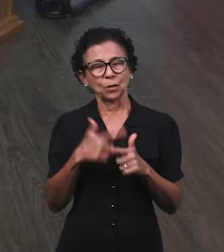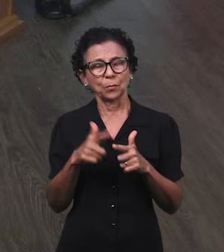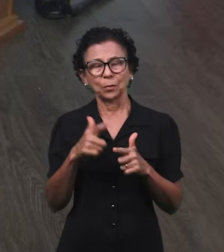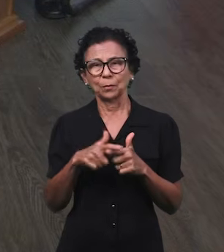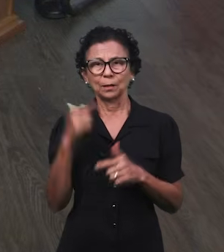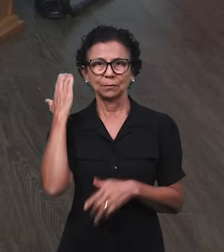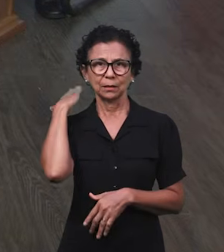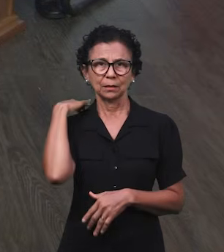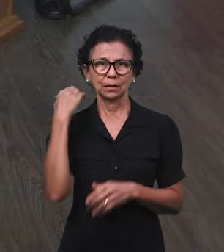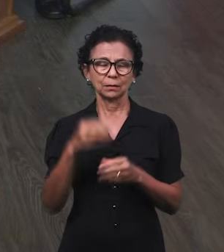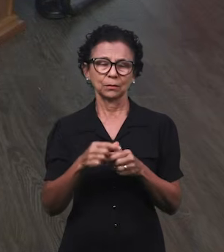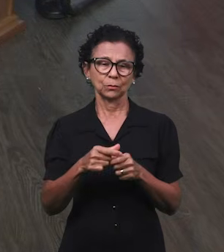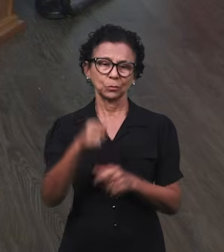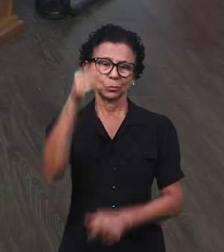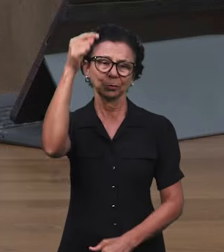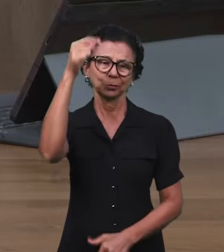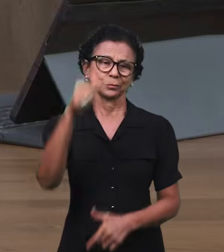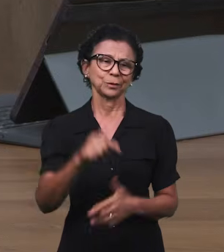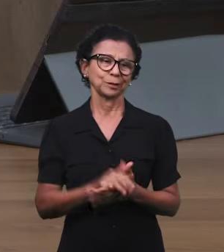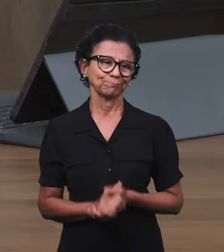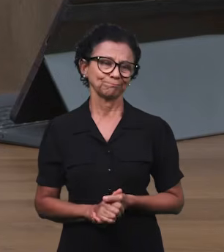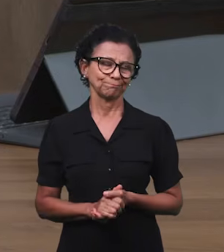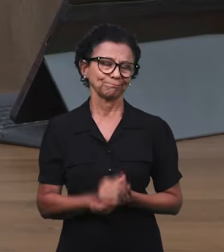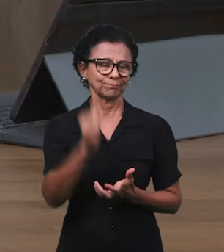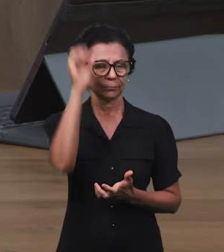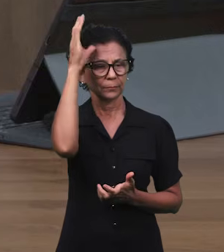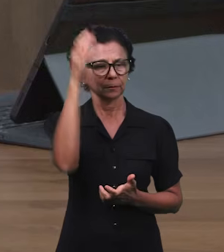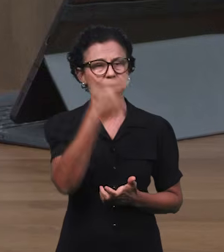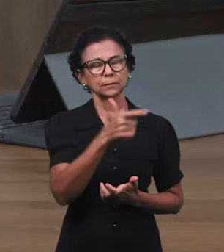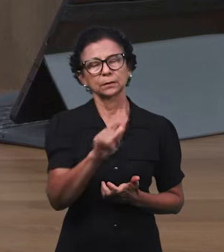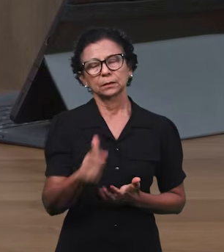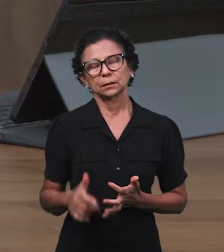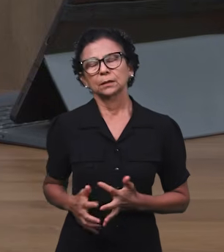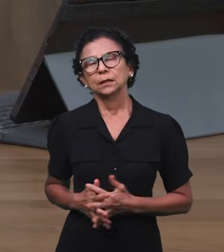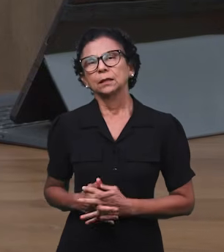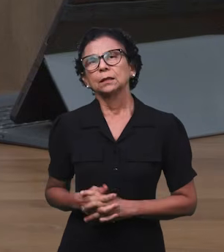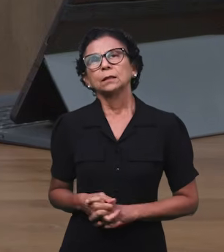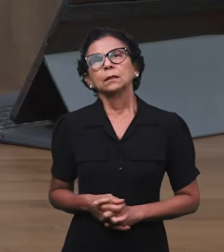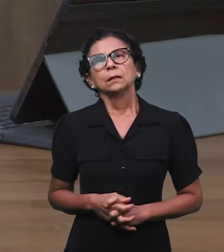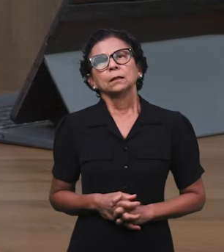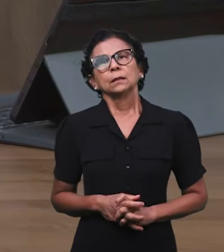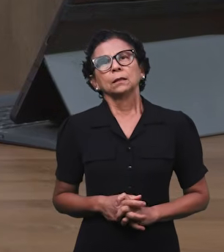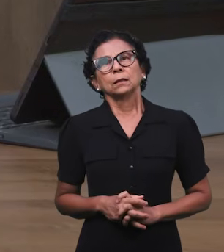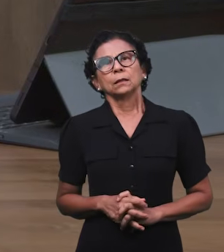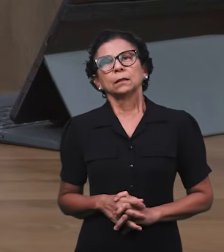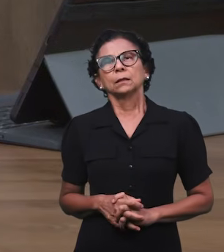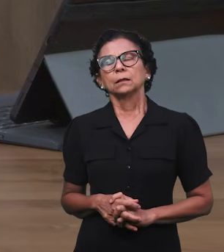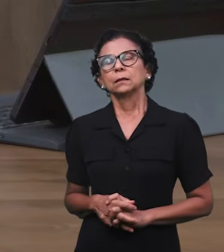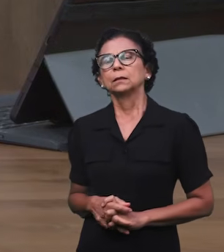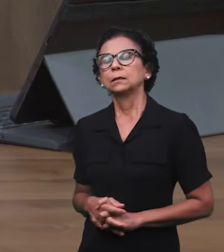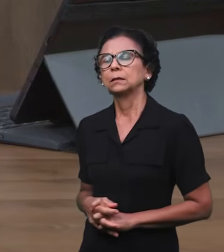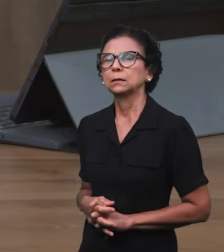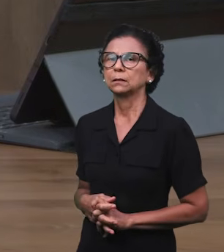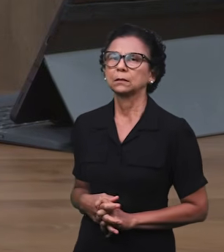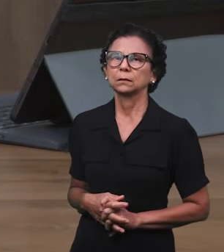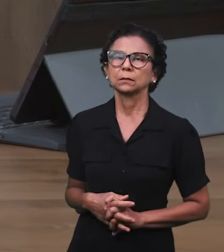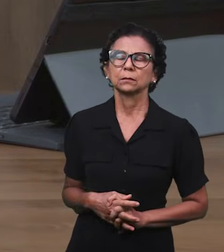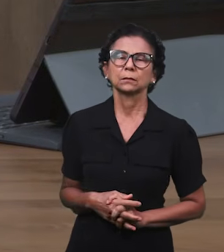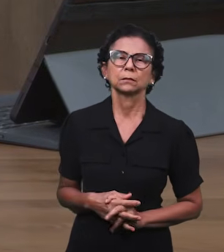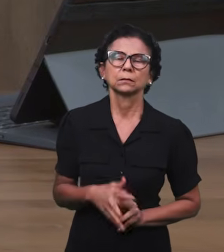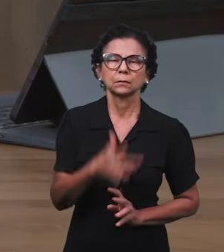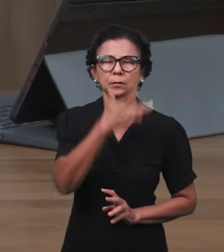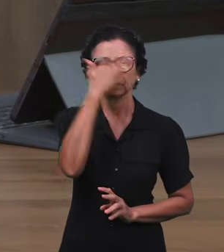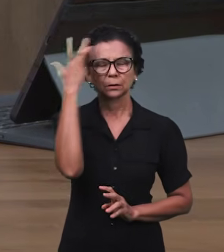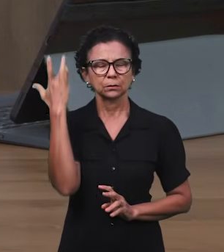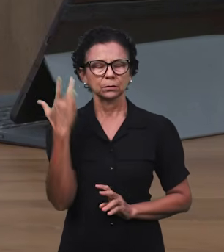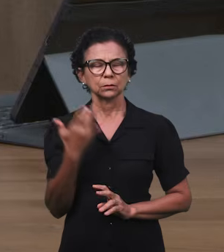é interessante nós dizermos para o público que nos assiste, a pessoa que vive